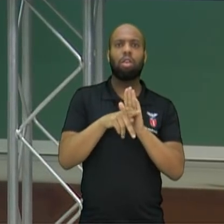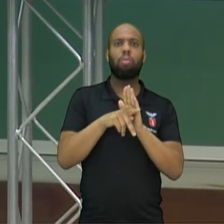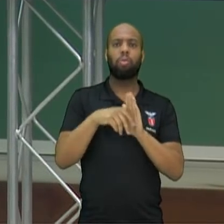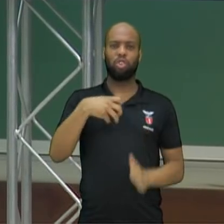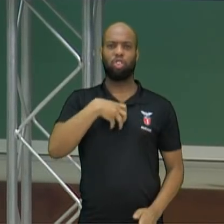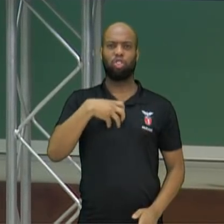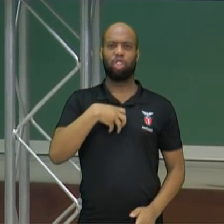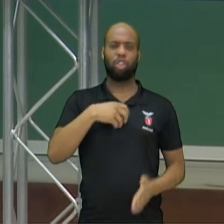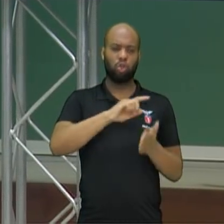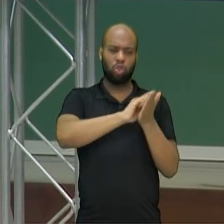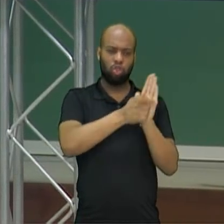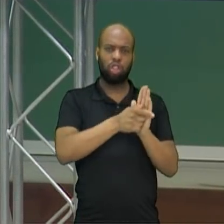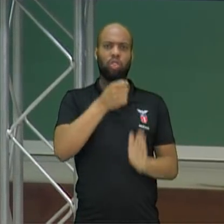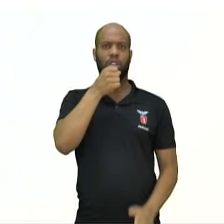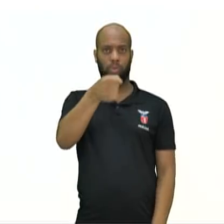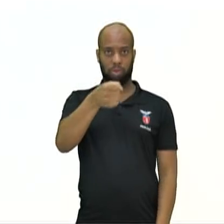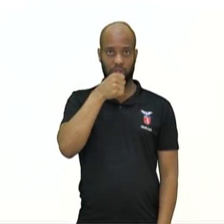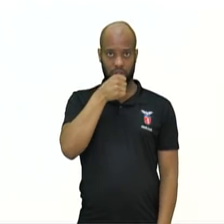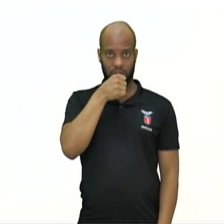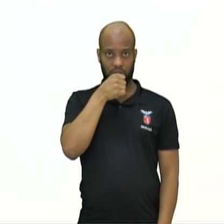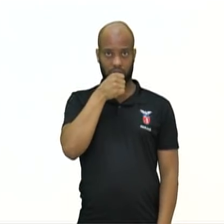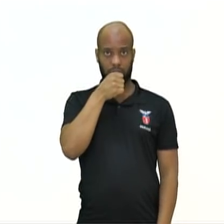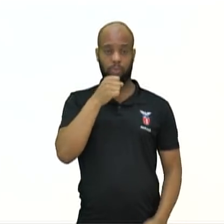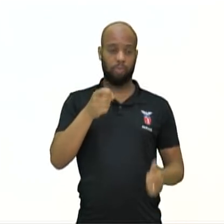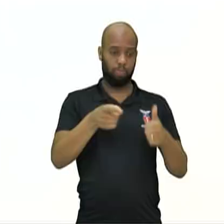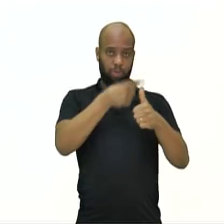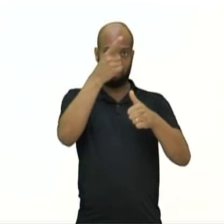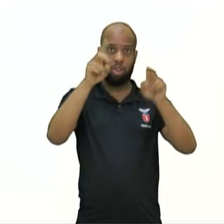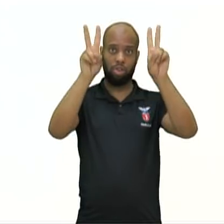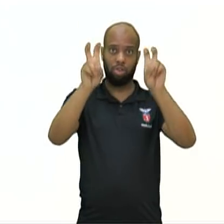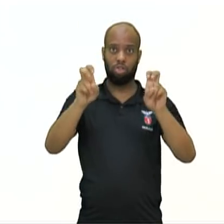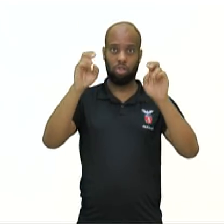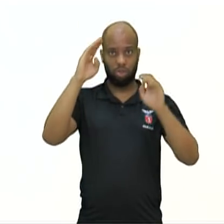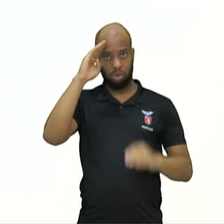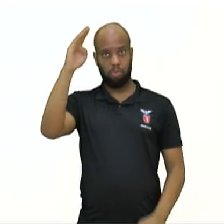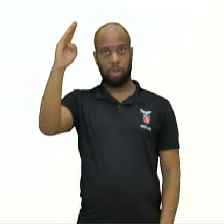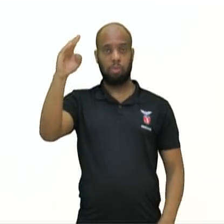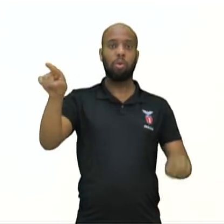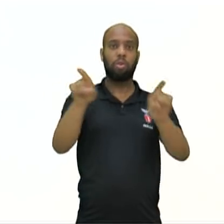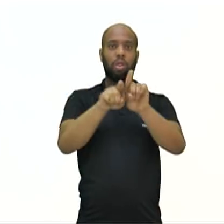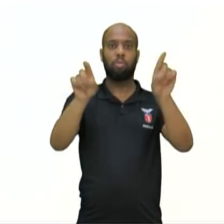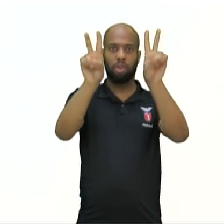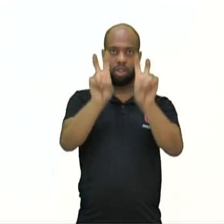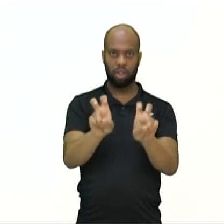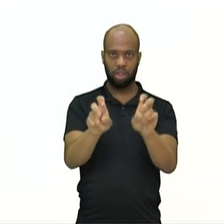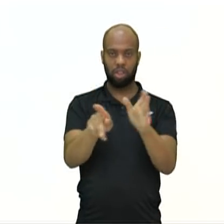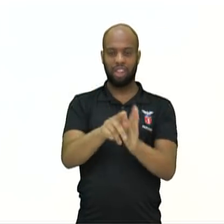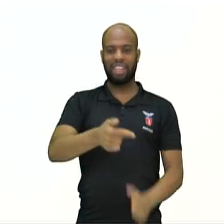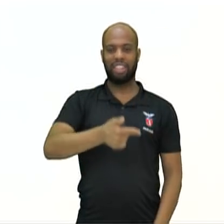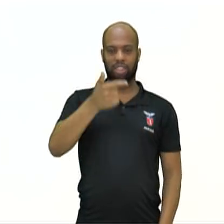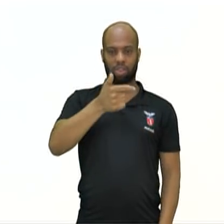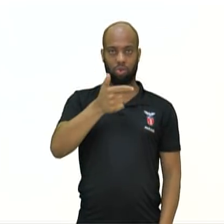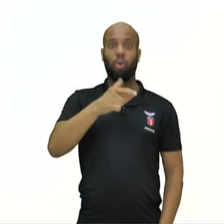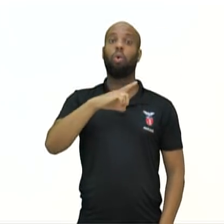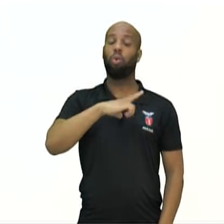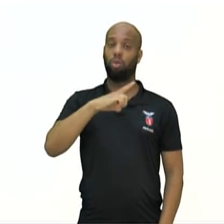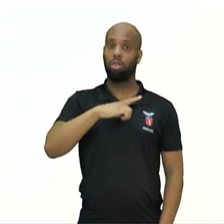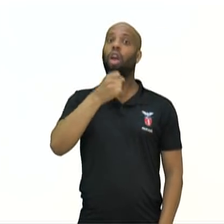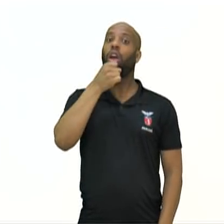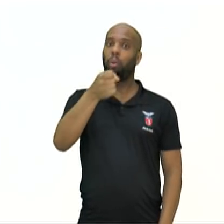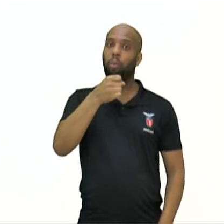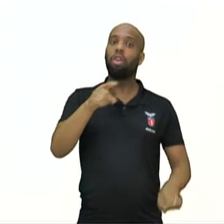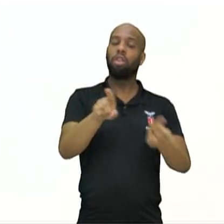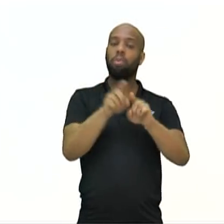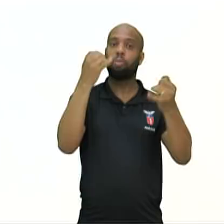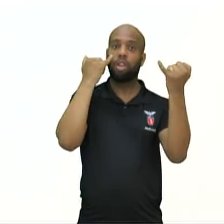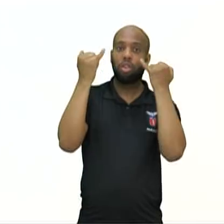numa reportagem? Primeiro, título principal e secundário. As reportagens, tal qual as